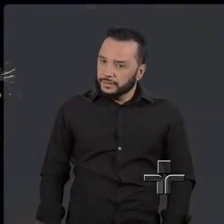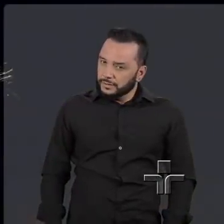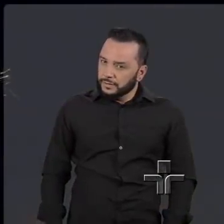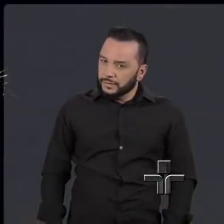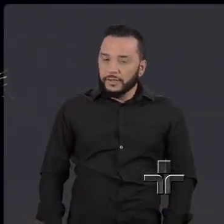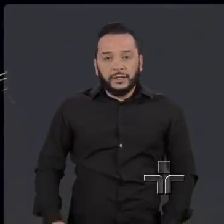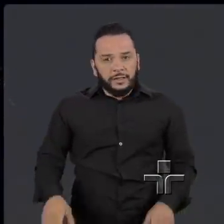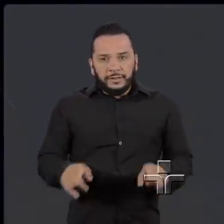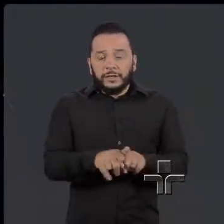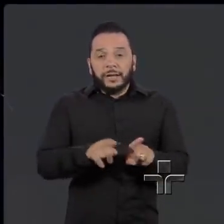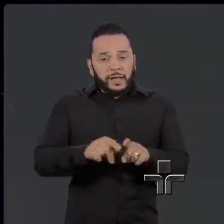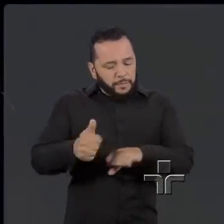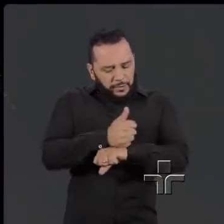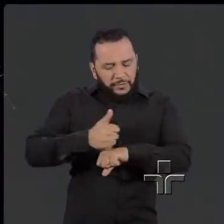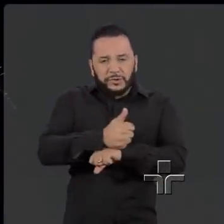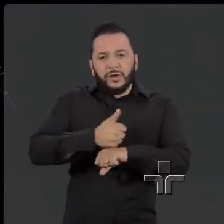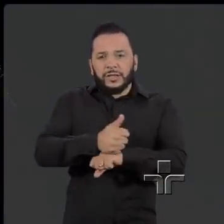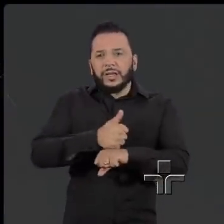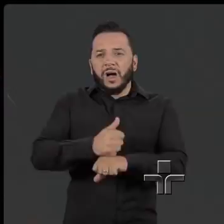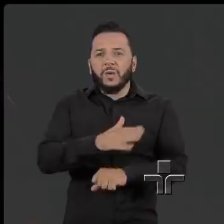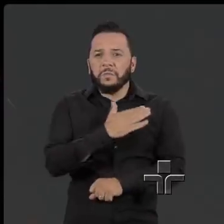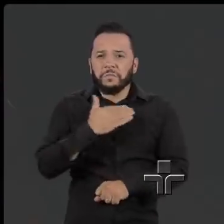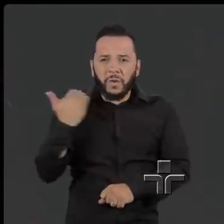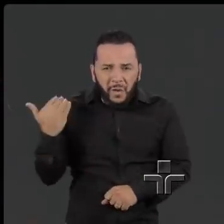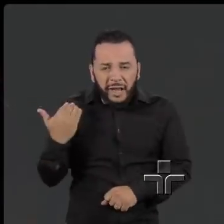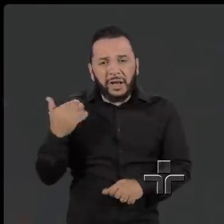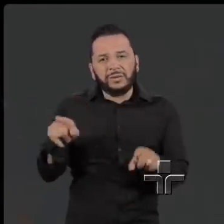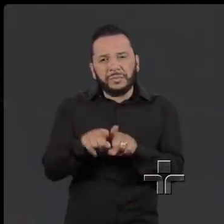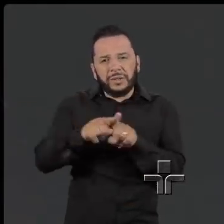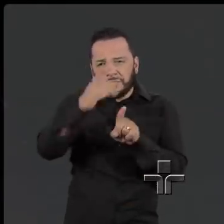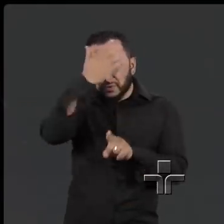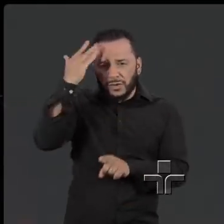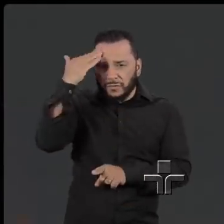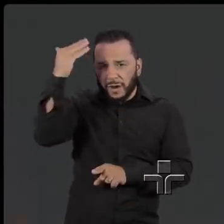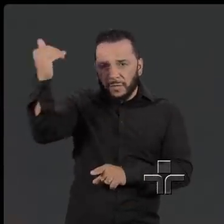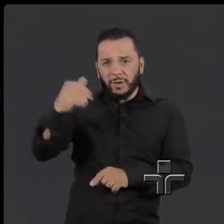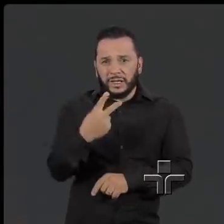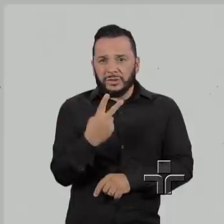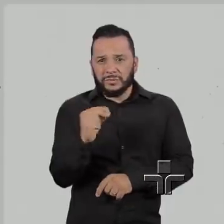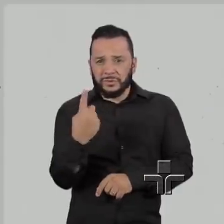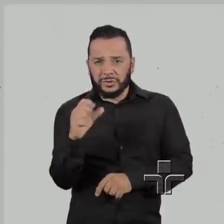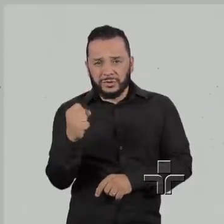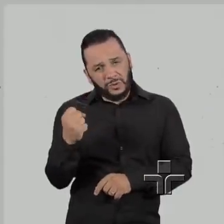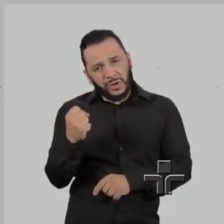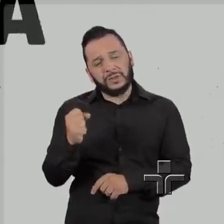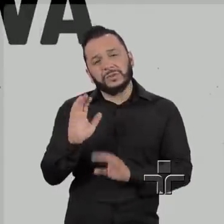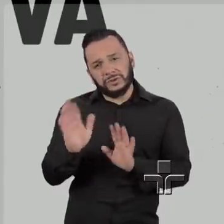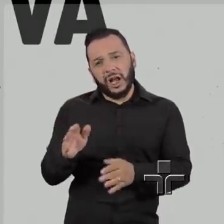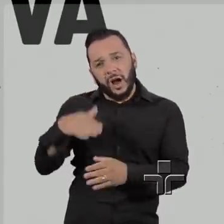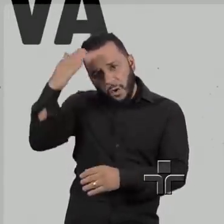Nos despedimos de profissionais e personalidades mais que talentosas em 2018.